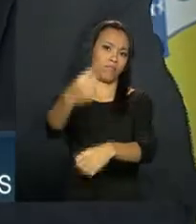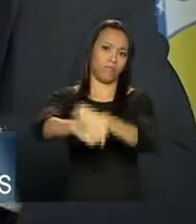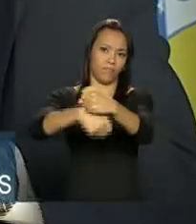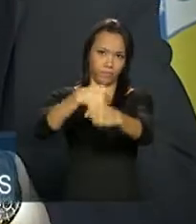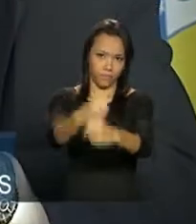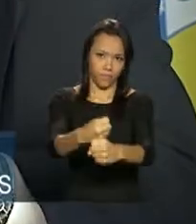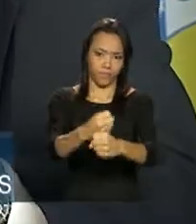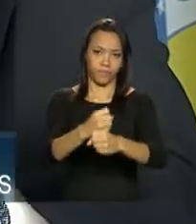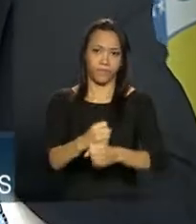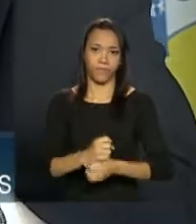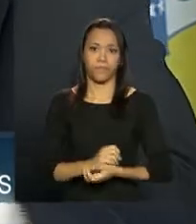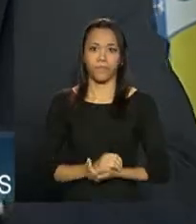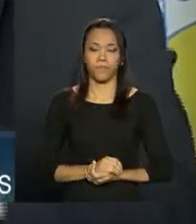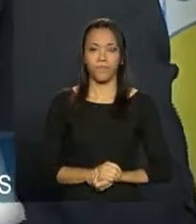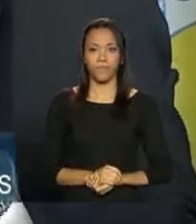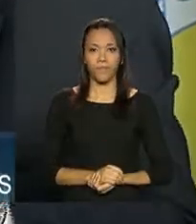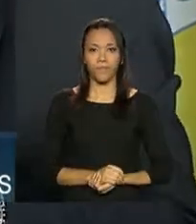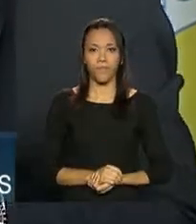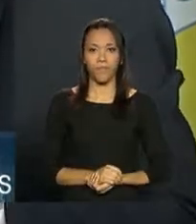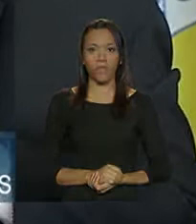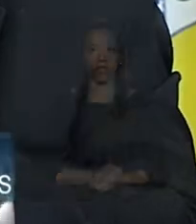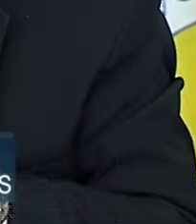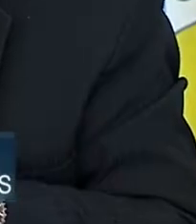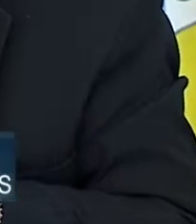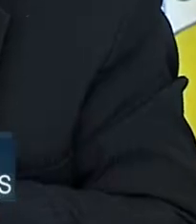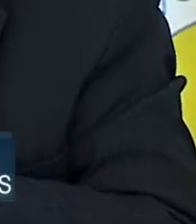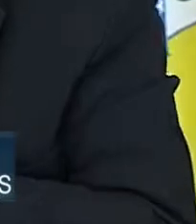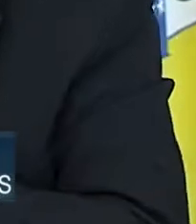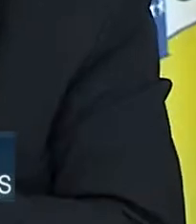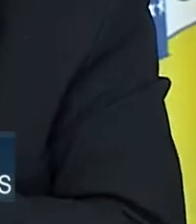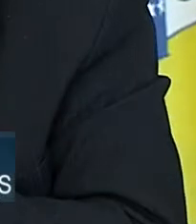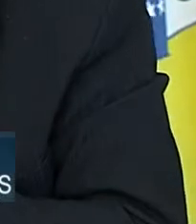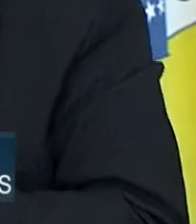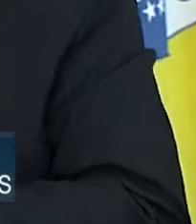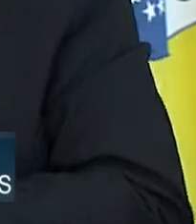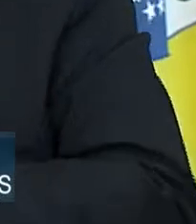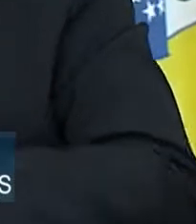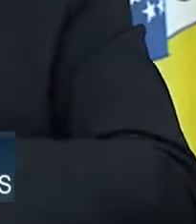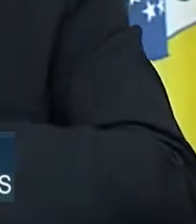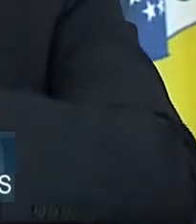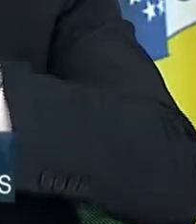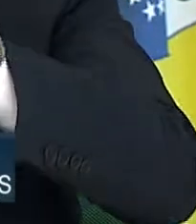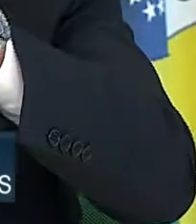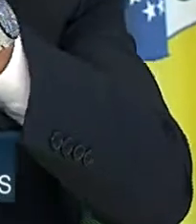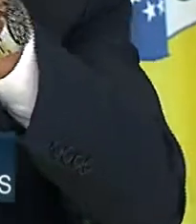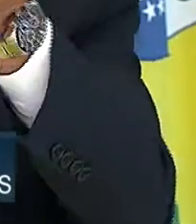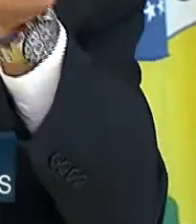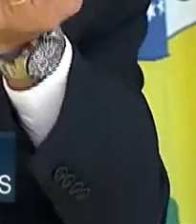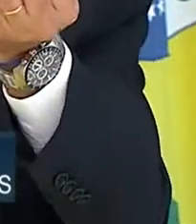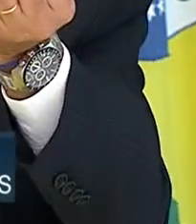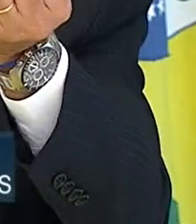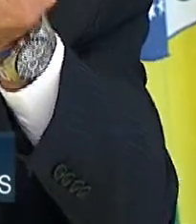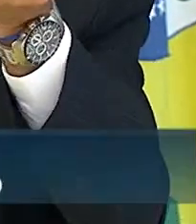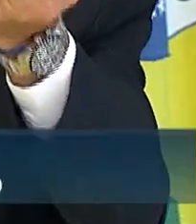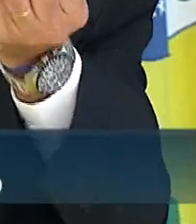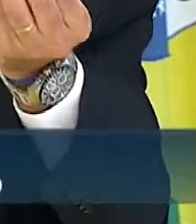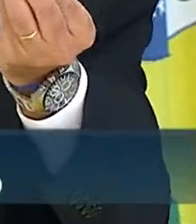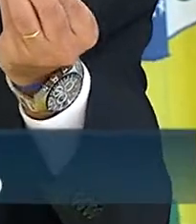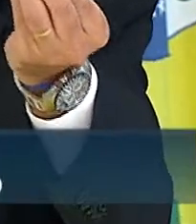e é agregado a isso nós estamos construindo outras obras que levarão água para o